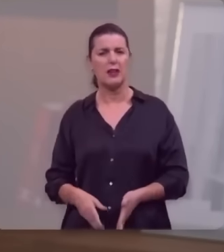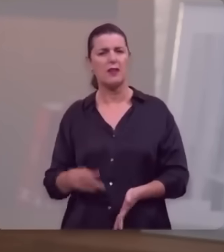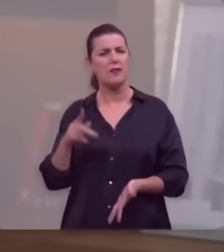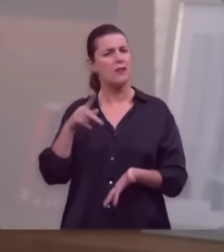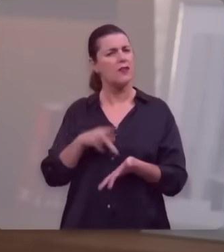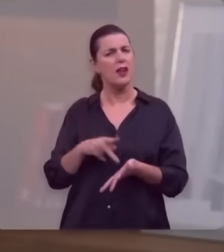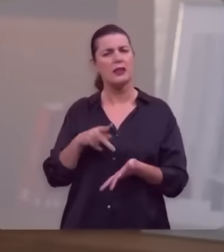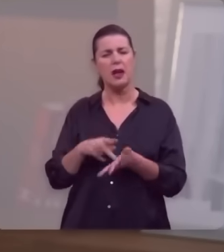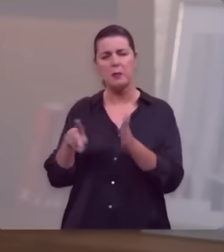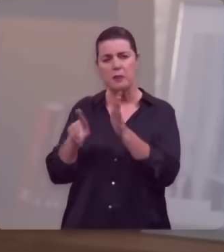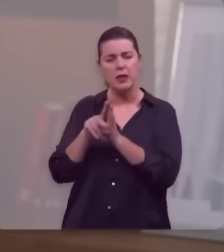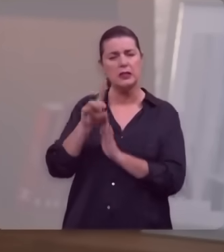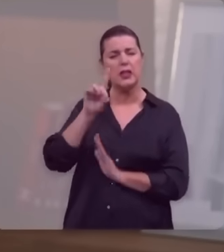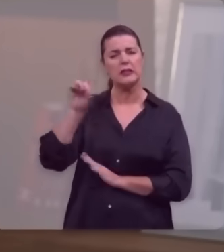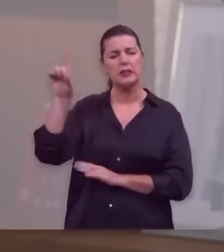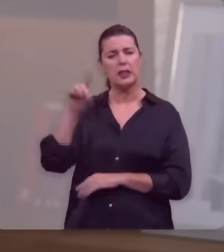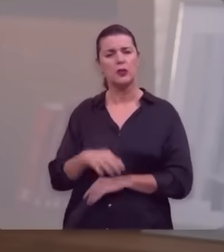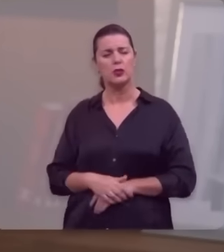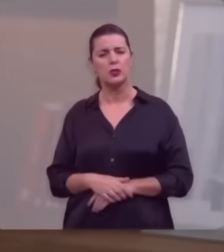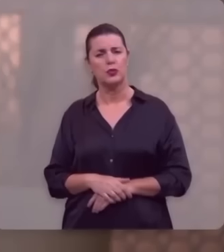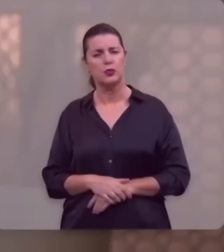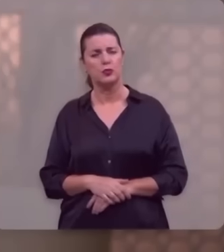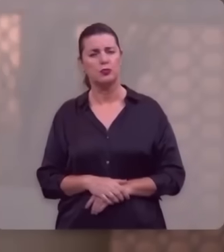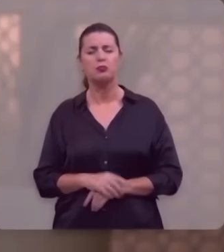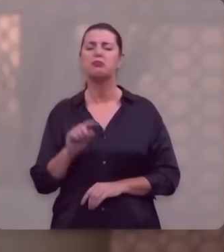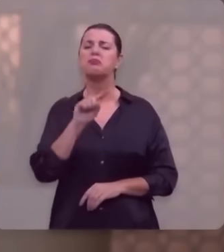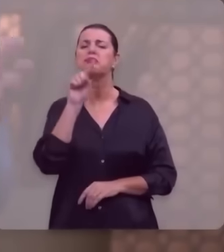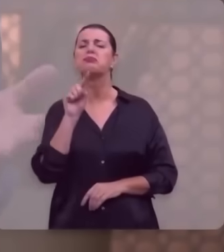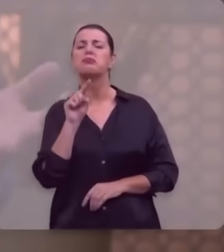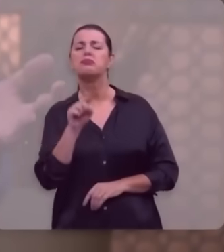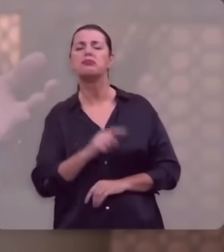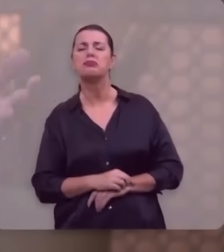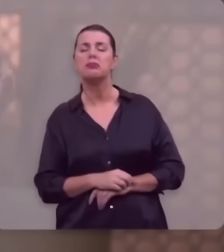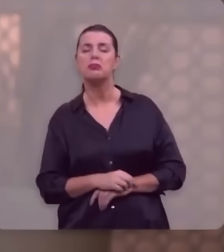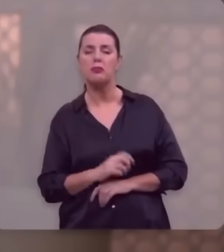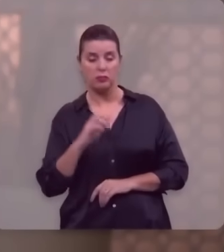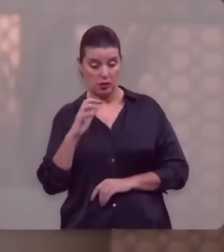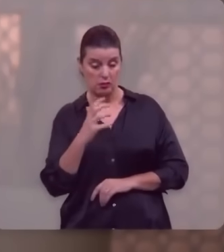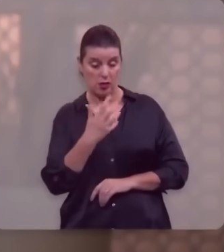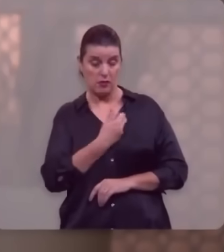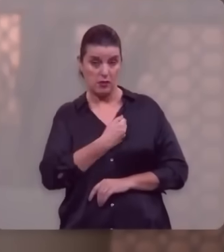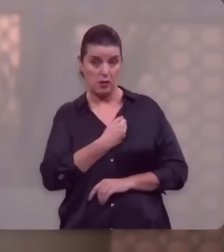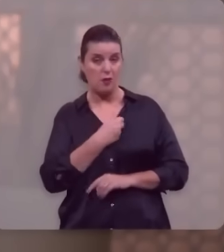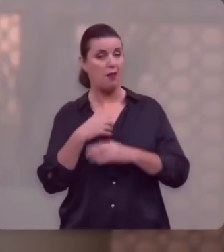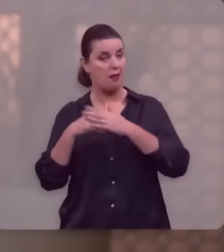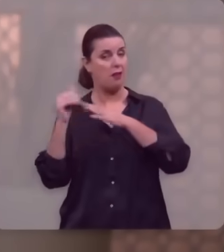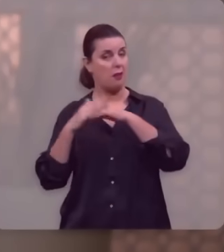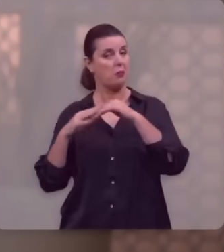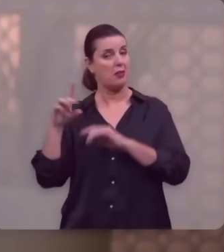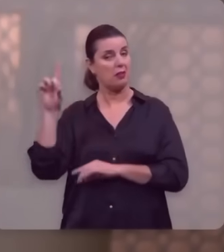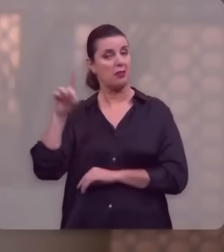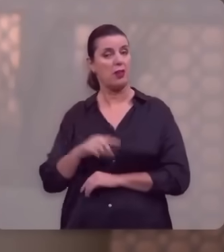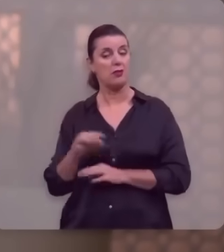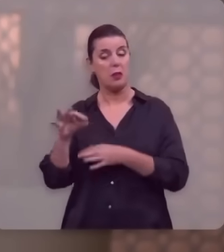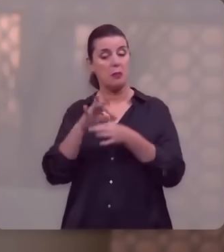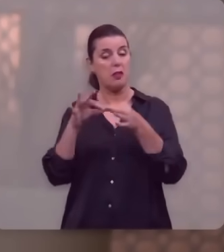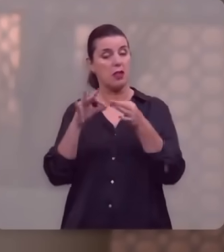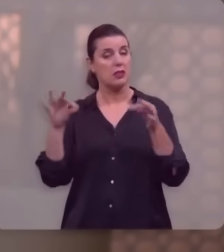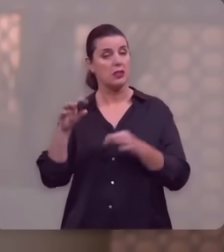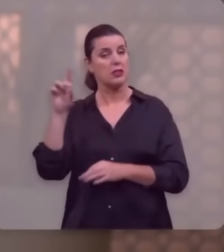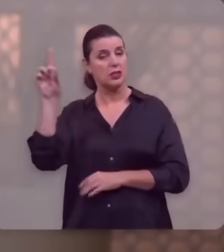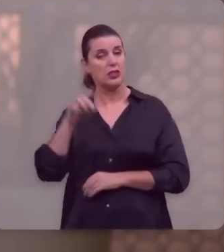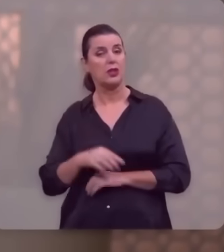fato Você pertence a família de Deus a salvação é uma obra de Deus é um presente de